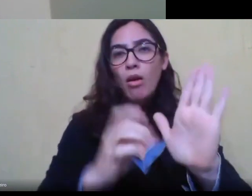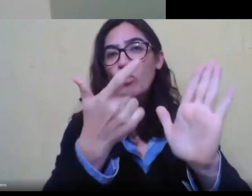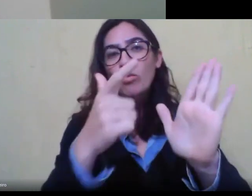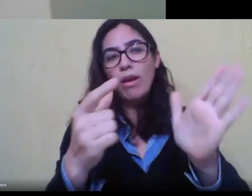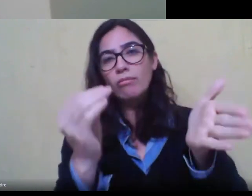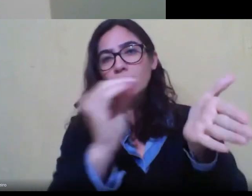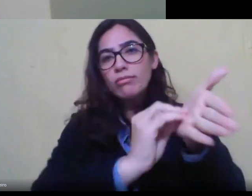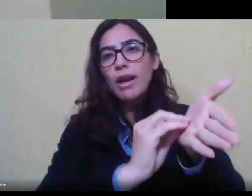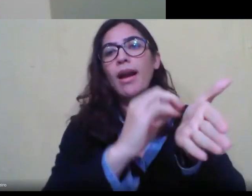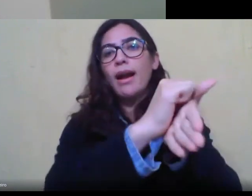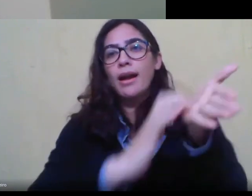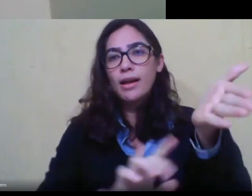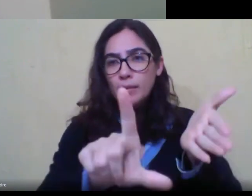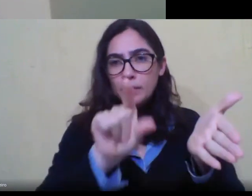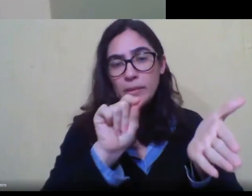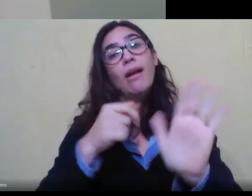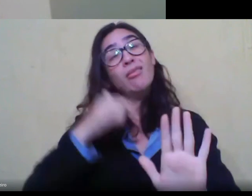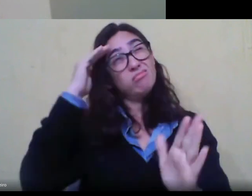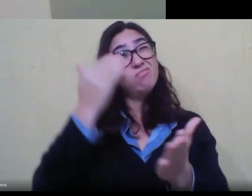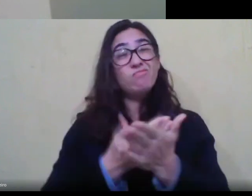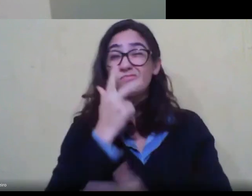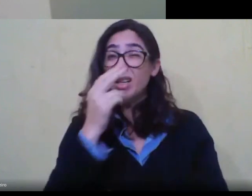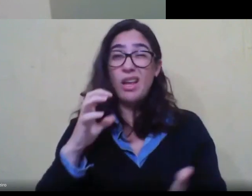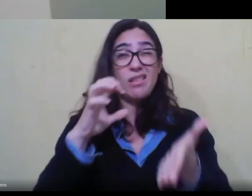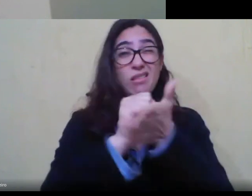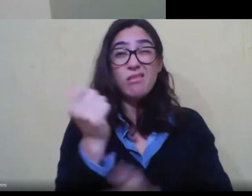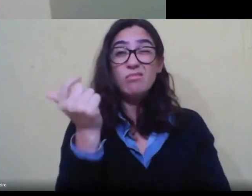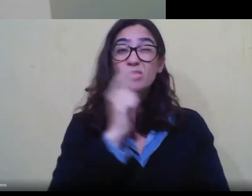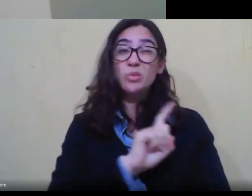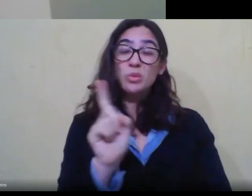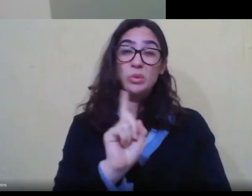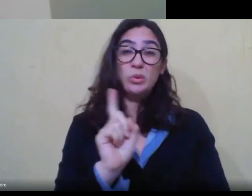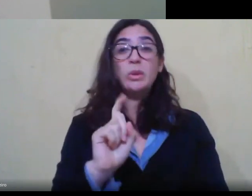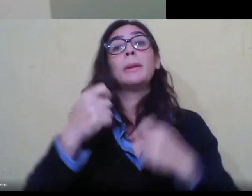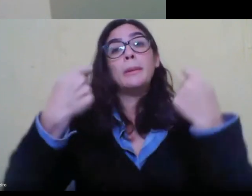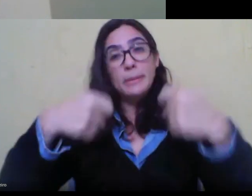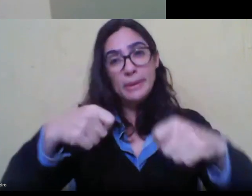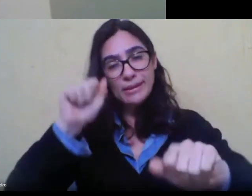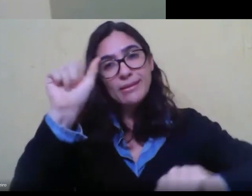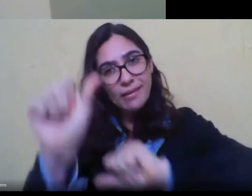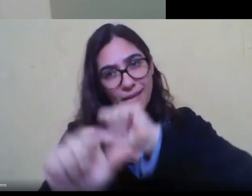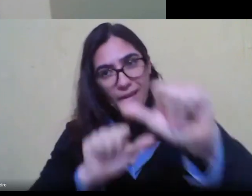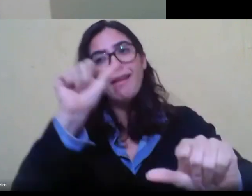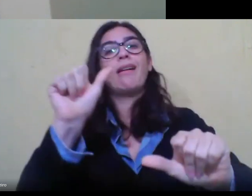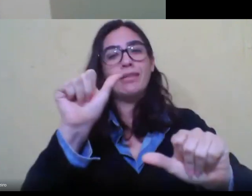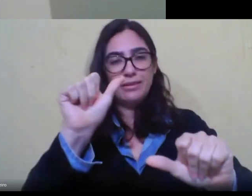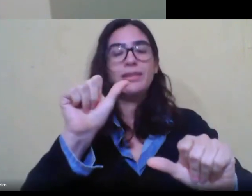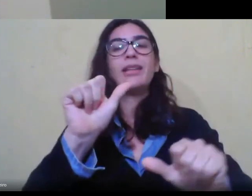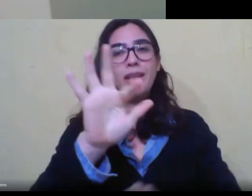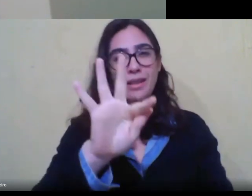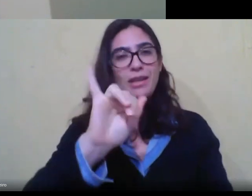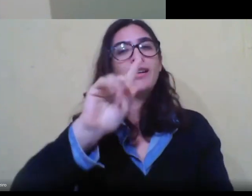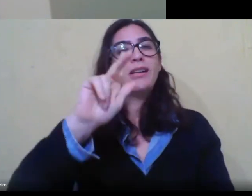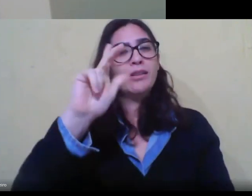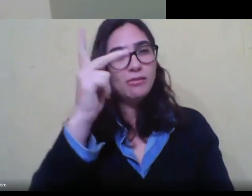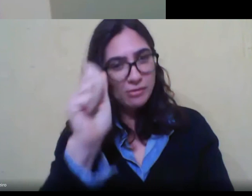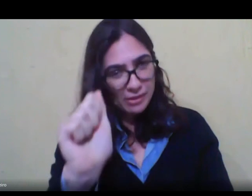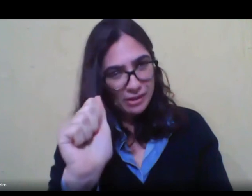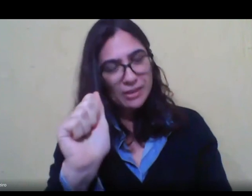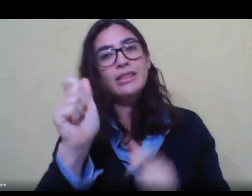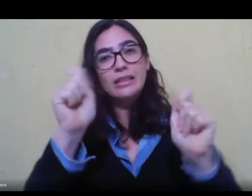curso requisitante e inserir o curso requisitante tanto na de 19-2004 e na de